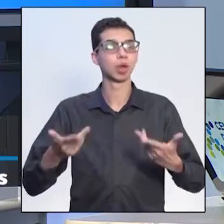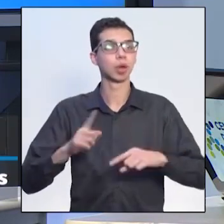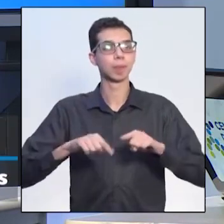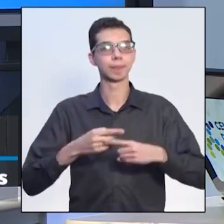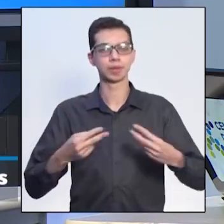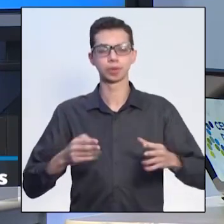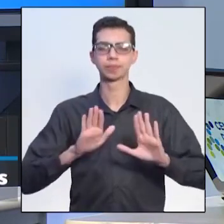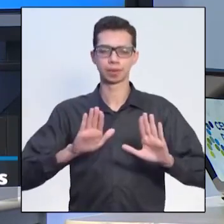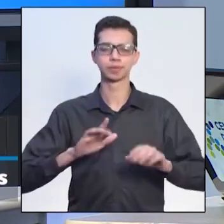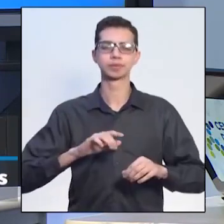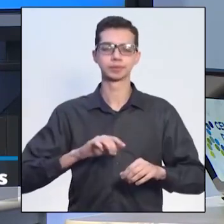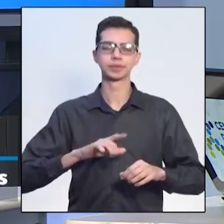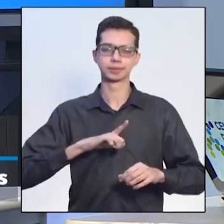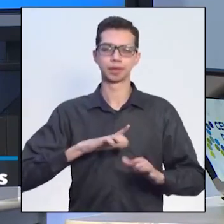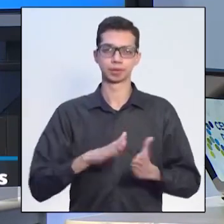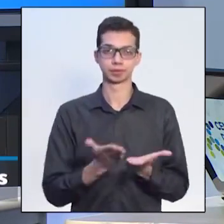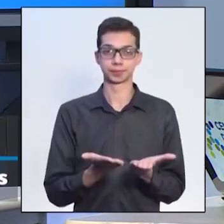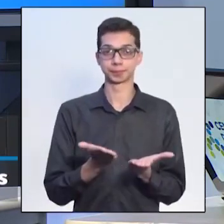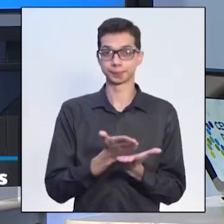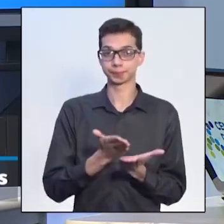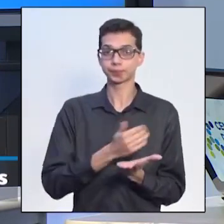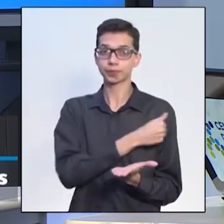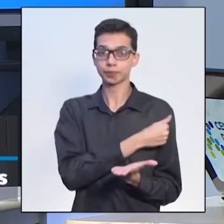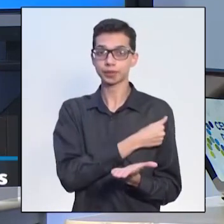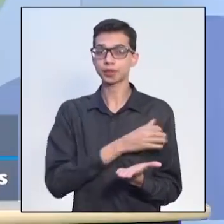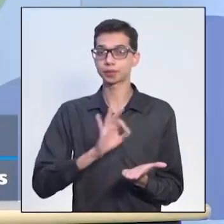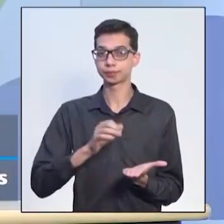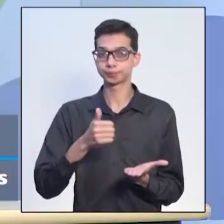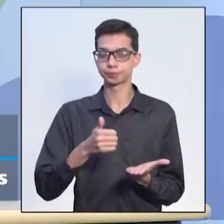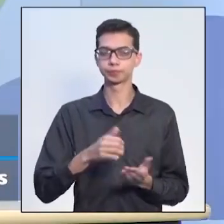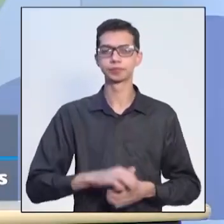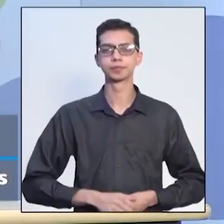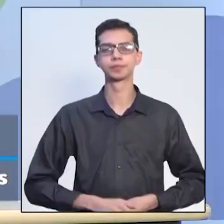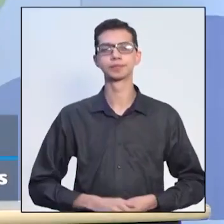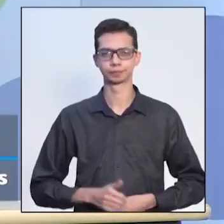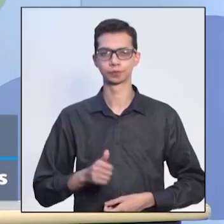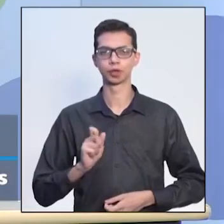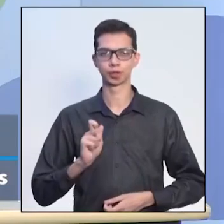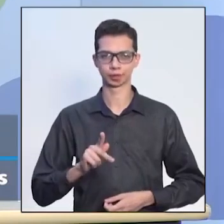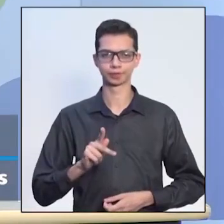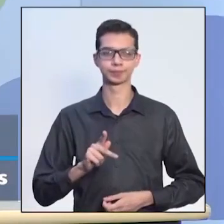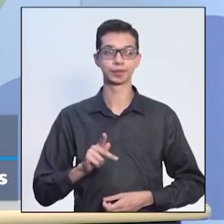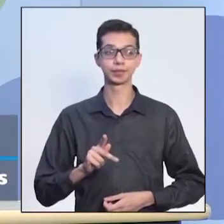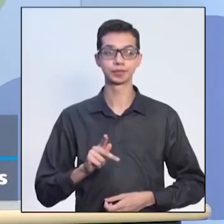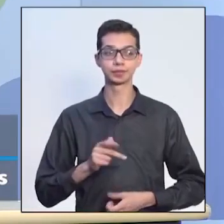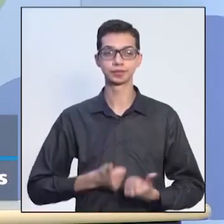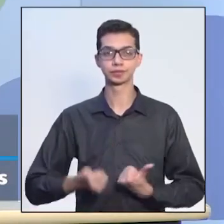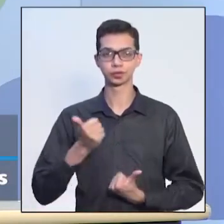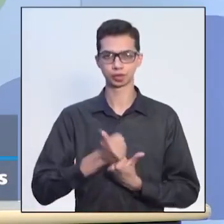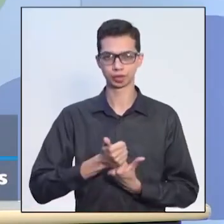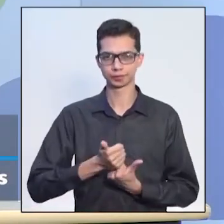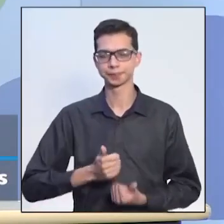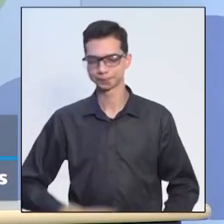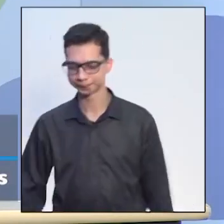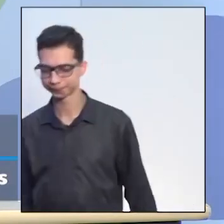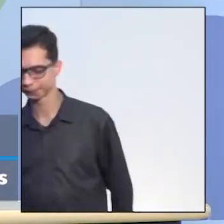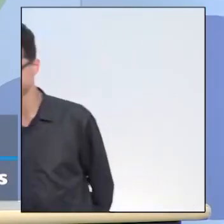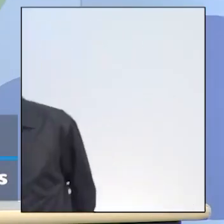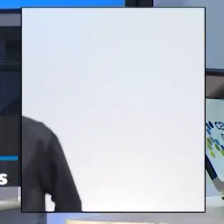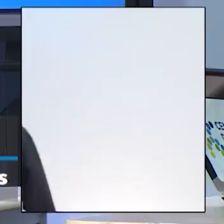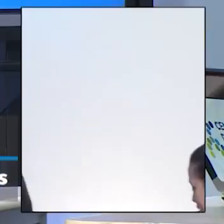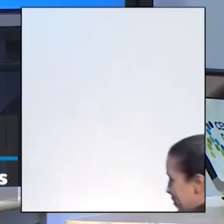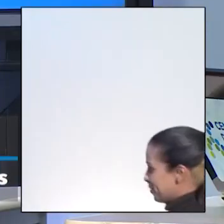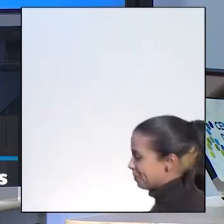lá contida no caderno do aluno, certinho. No currículo paulista. Antes, posso fazer uma pergunta, professor Por favor, Mauro? claro, Você não está com frio, não? Só eu estou morrendo de frio,